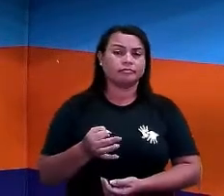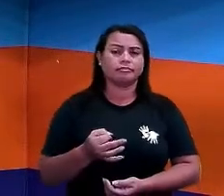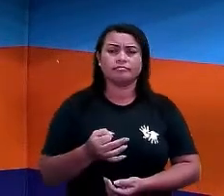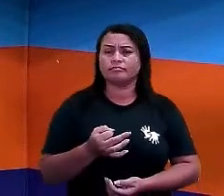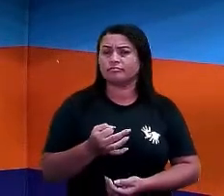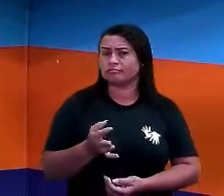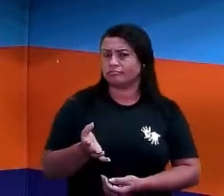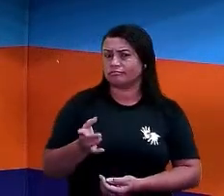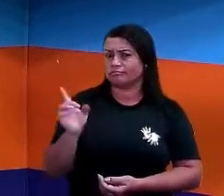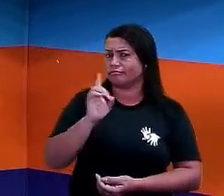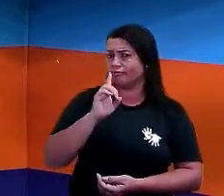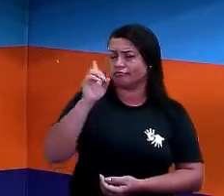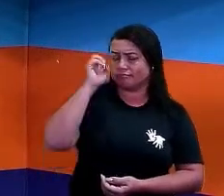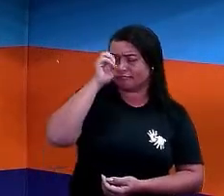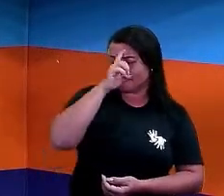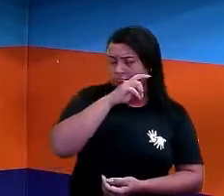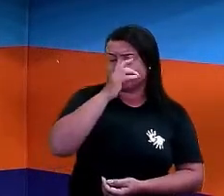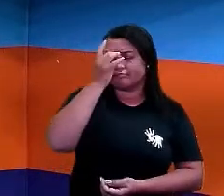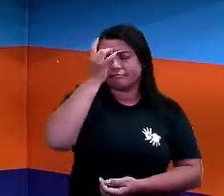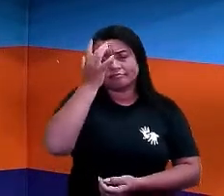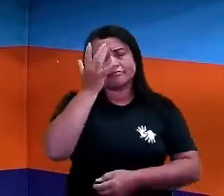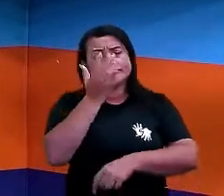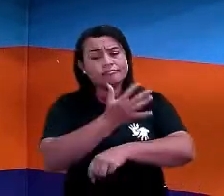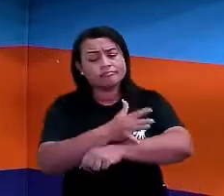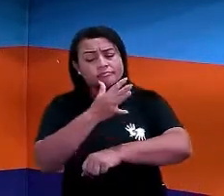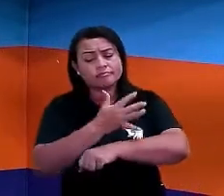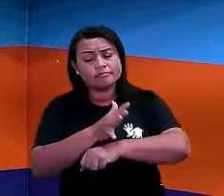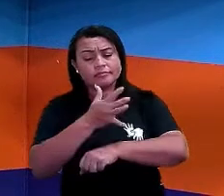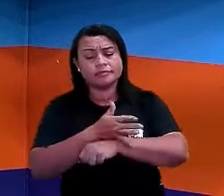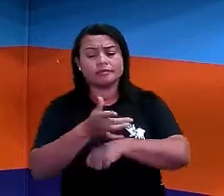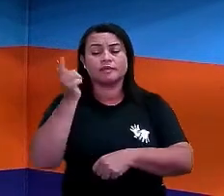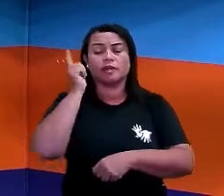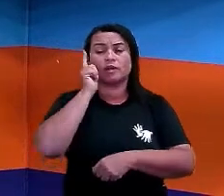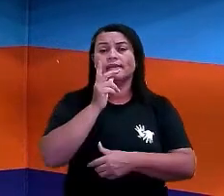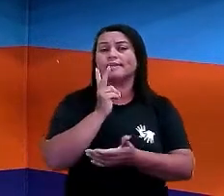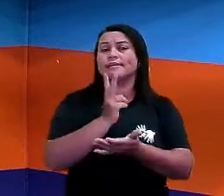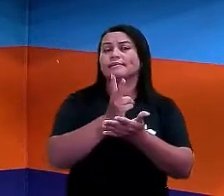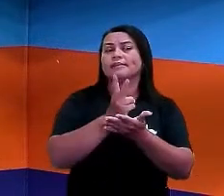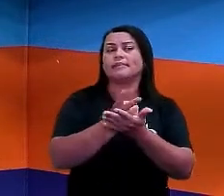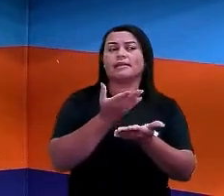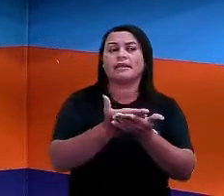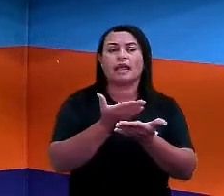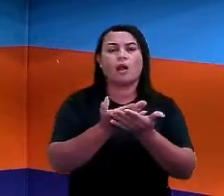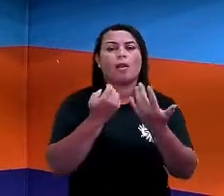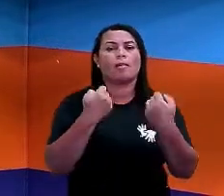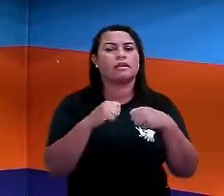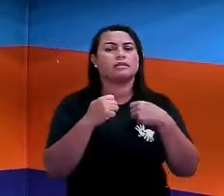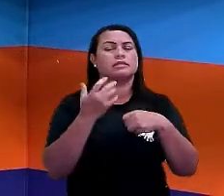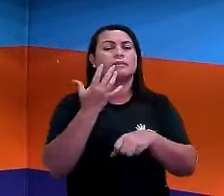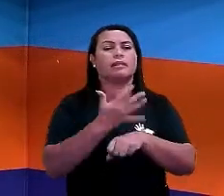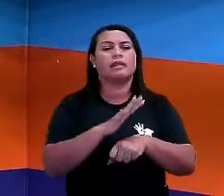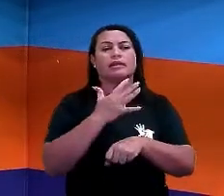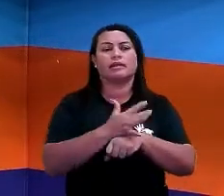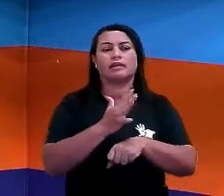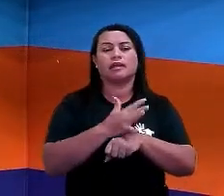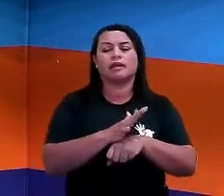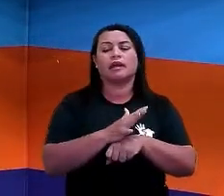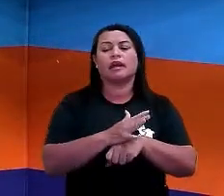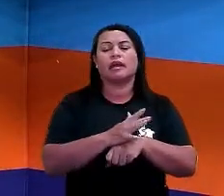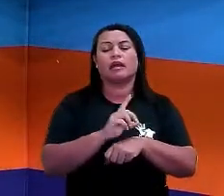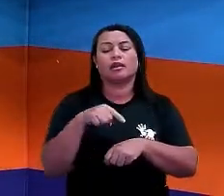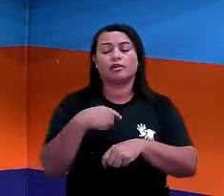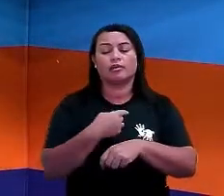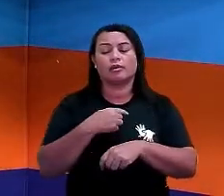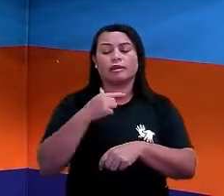gente? Não é difícil, é só a gente praticar, né? Toda aulinha aqui eu digo, tem que praticar, porque praticando a